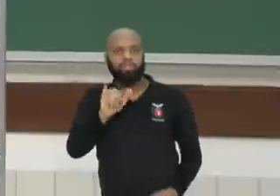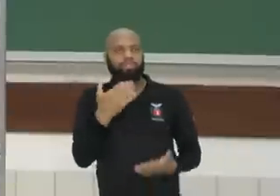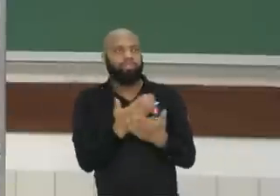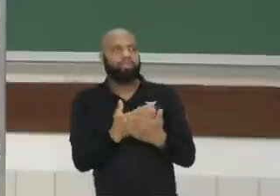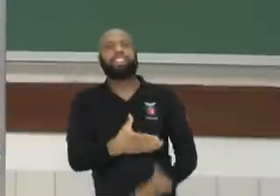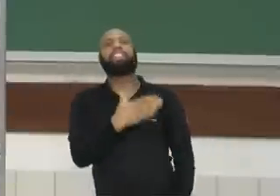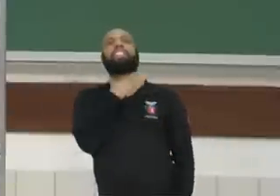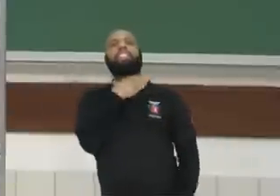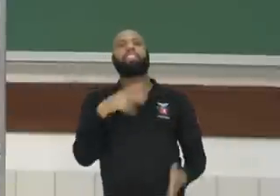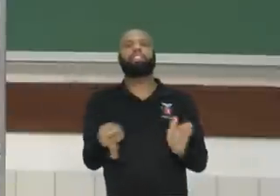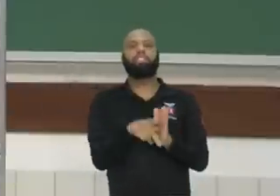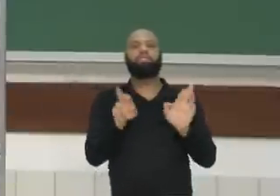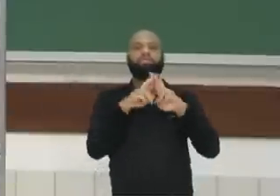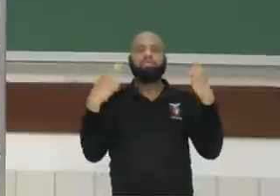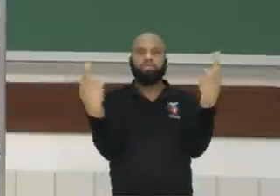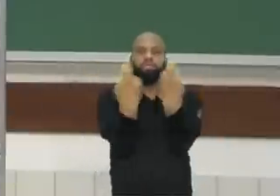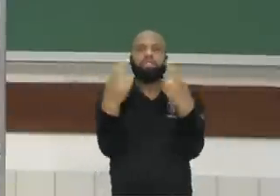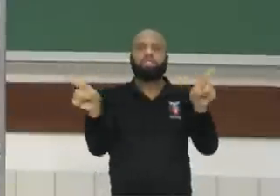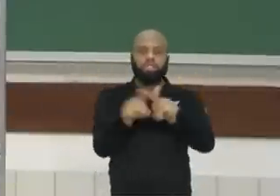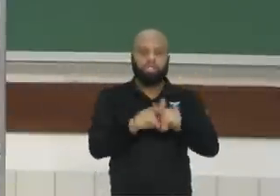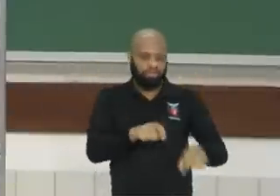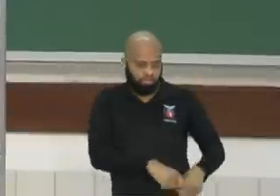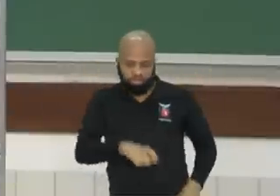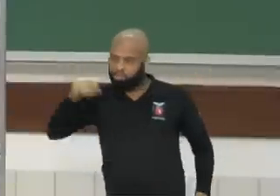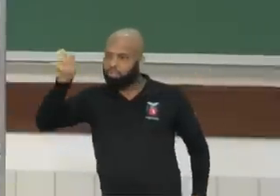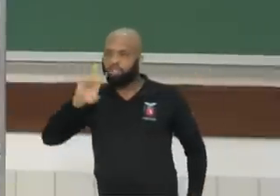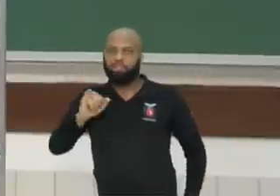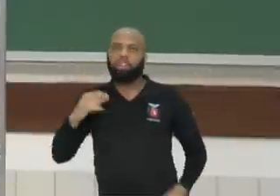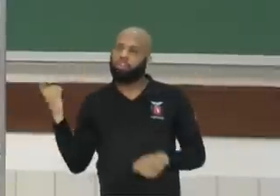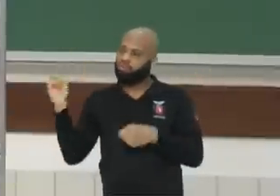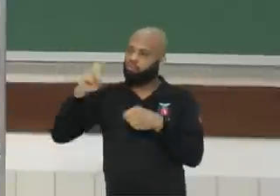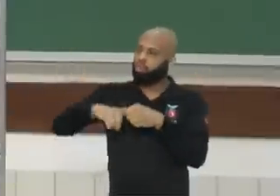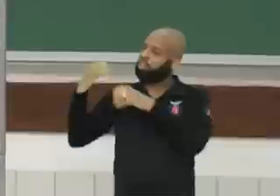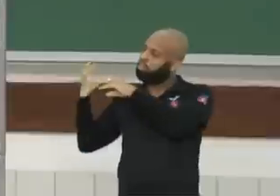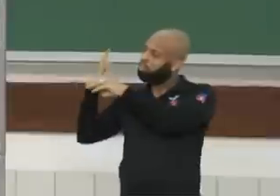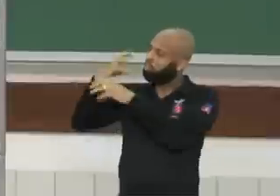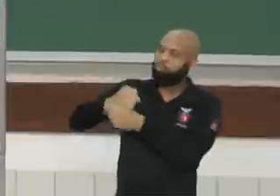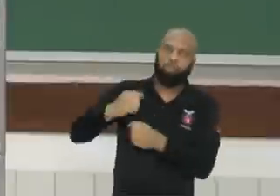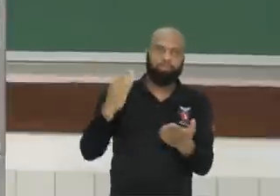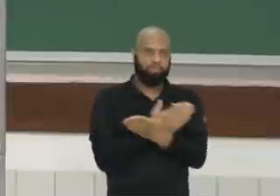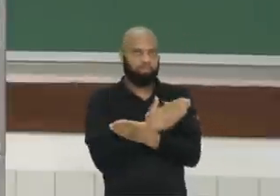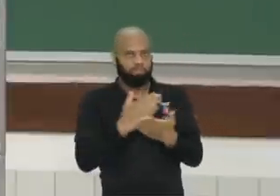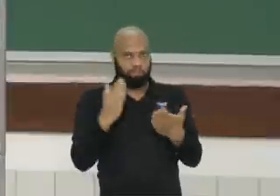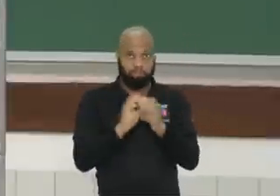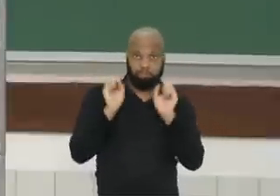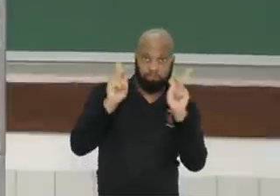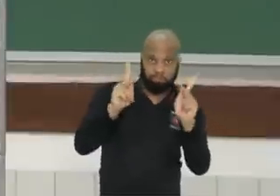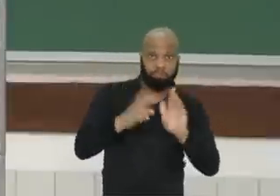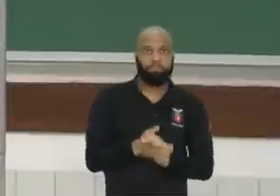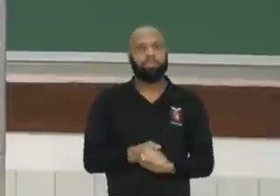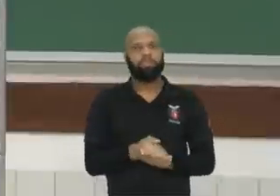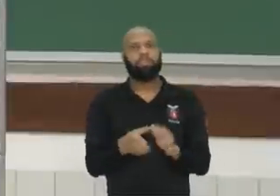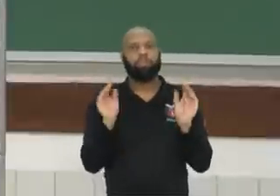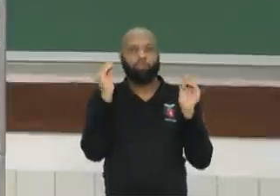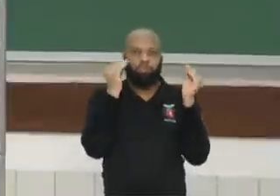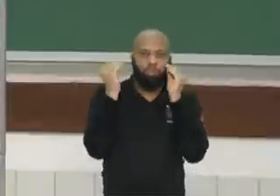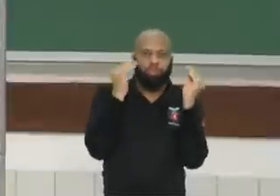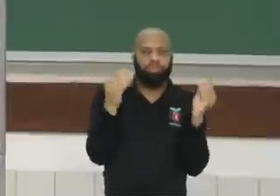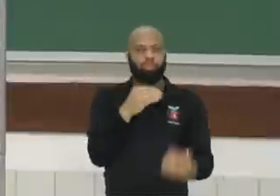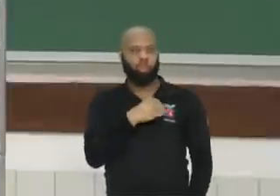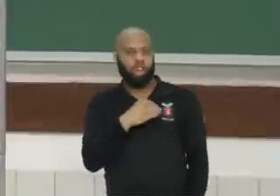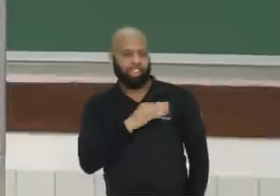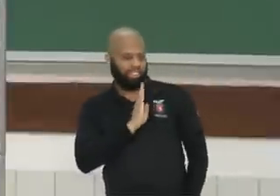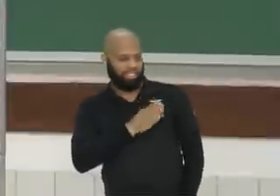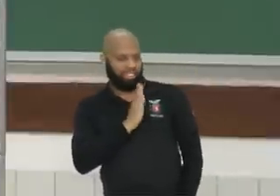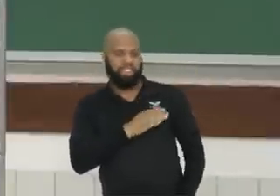crise no reinado e a proclamação da República. Nós vamos retomar alguns dos nossos conteúdos estudados. Tudo bem? Um beijo muito grande no coração